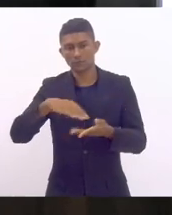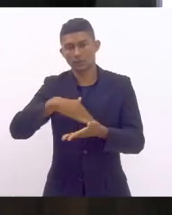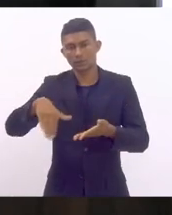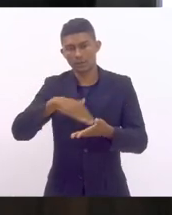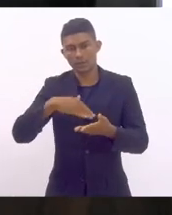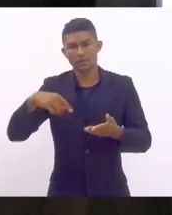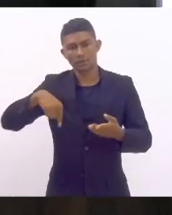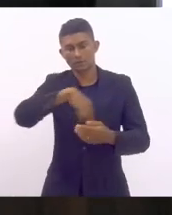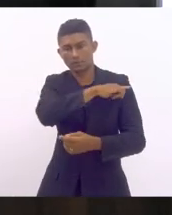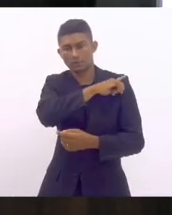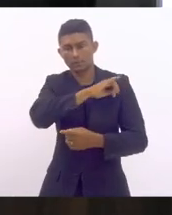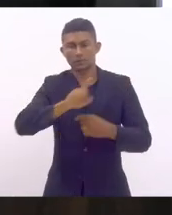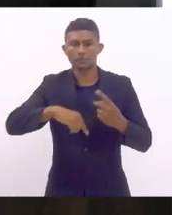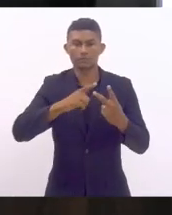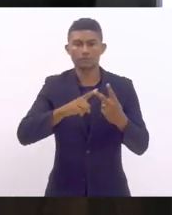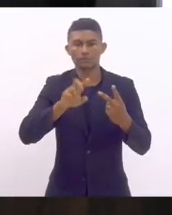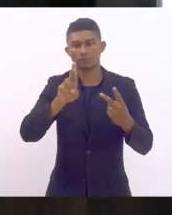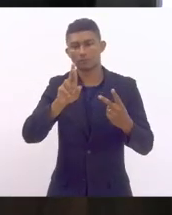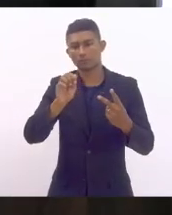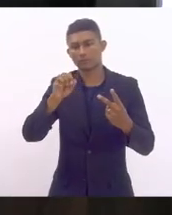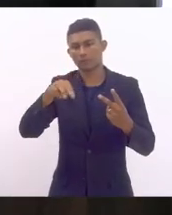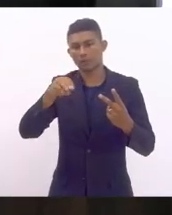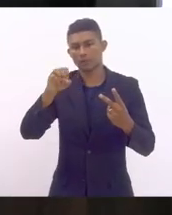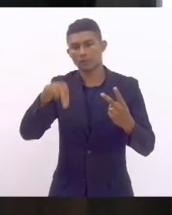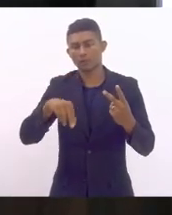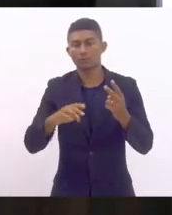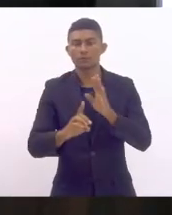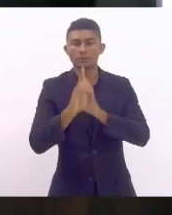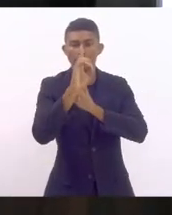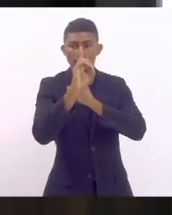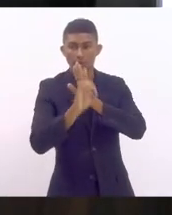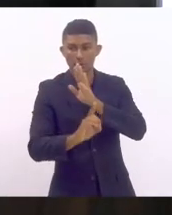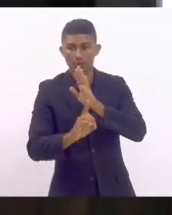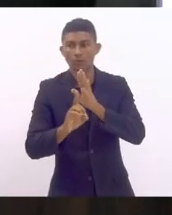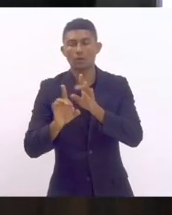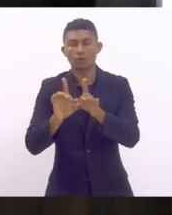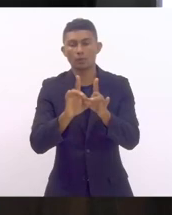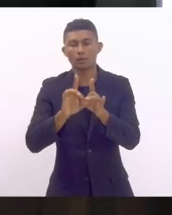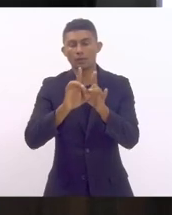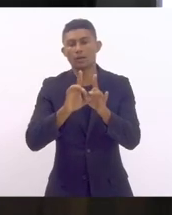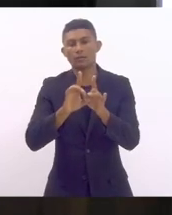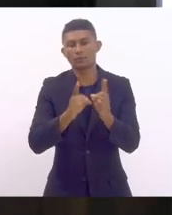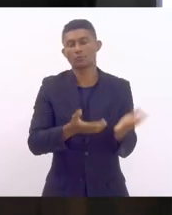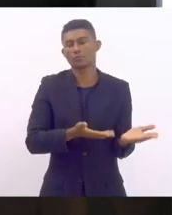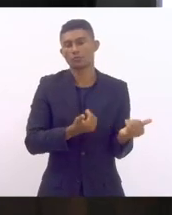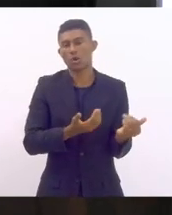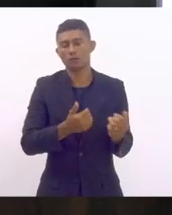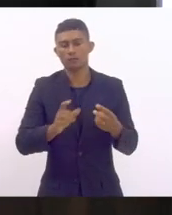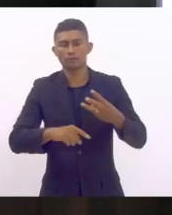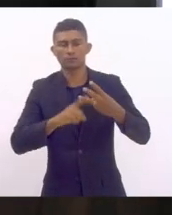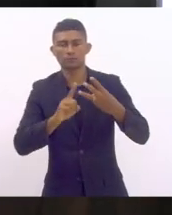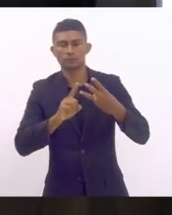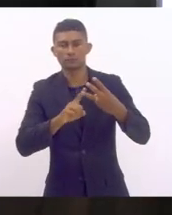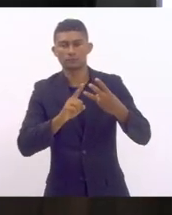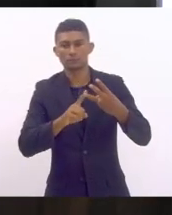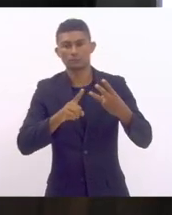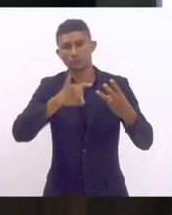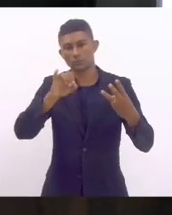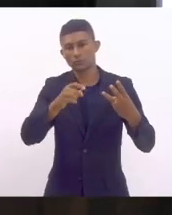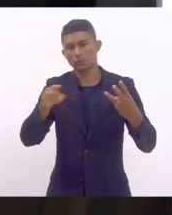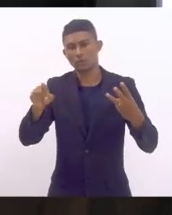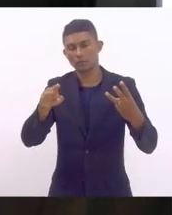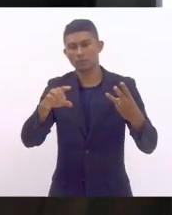a mão Almeida diretor da União da Juventude Socialista João Carlos Gomes diretor do Instituto